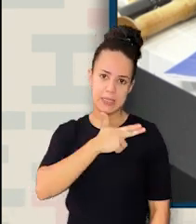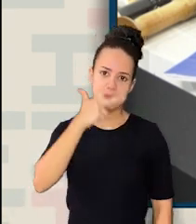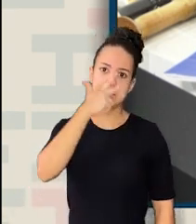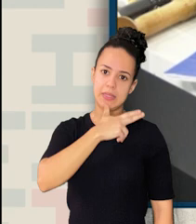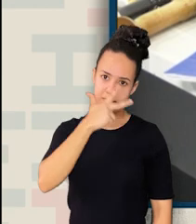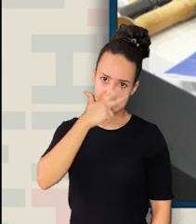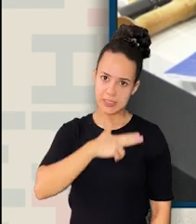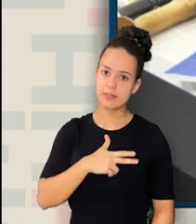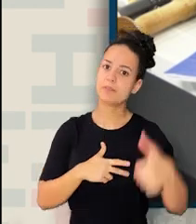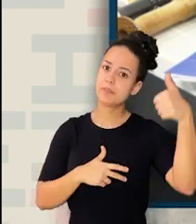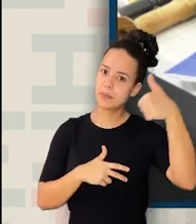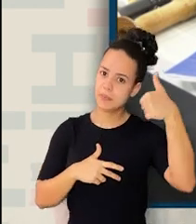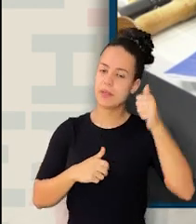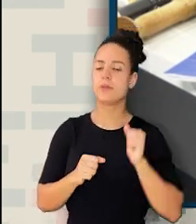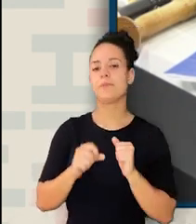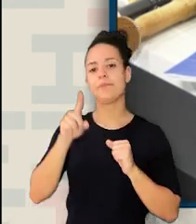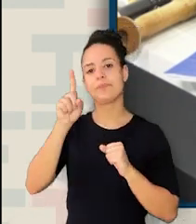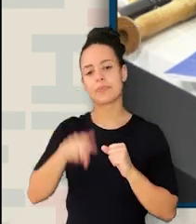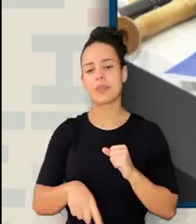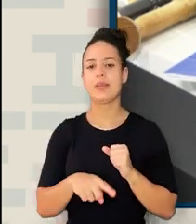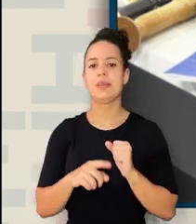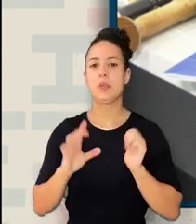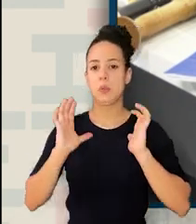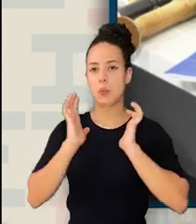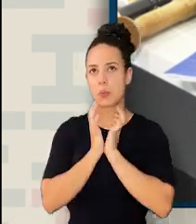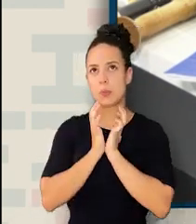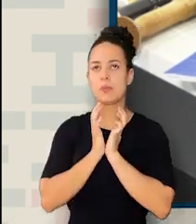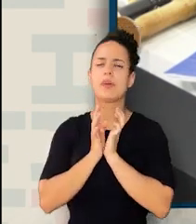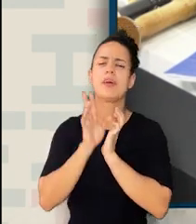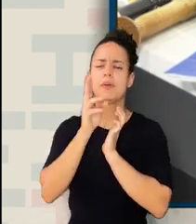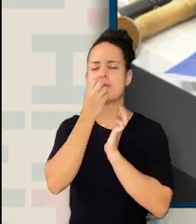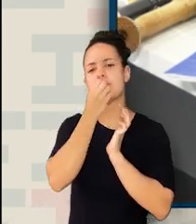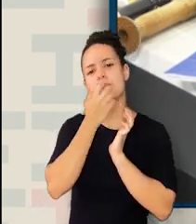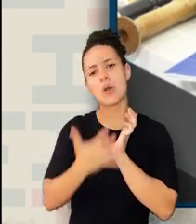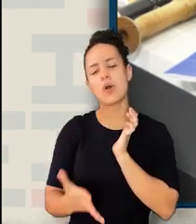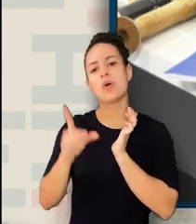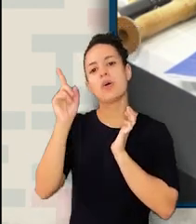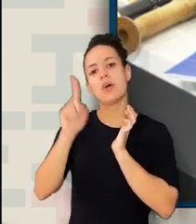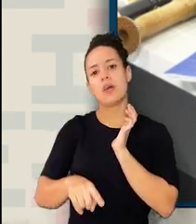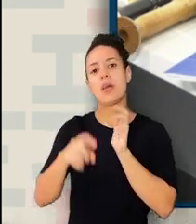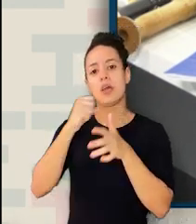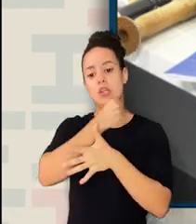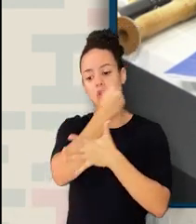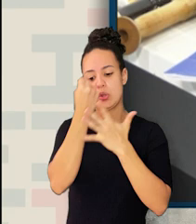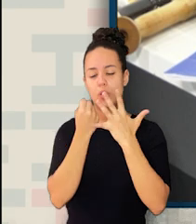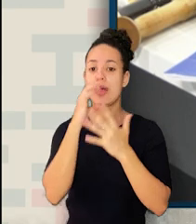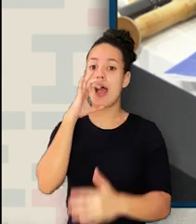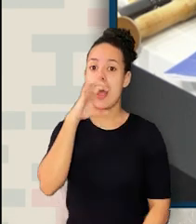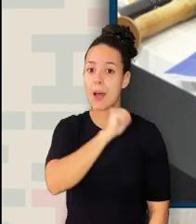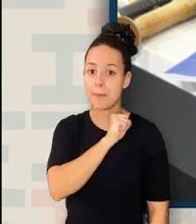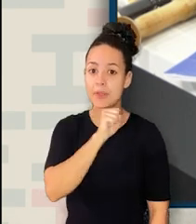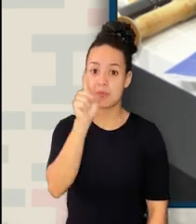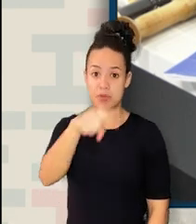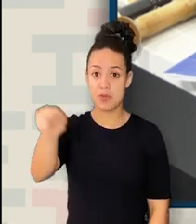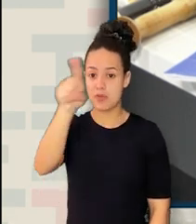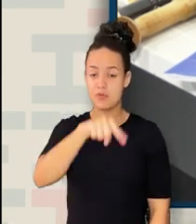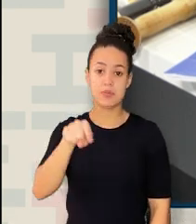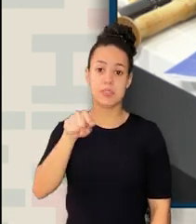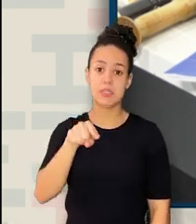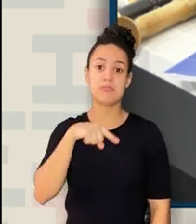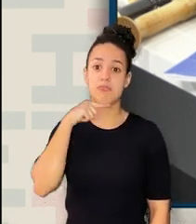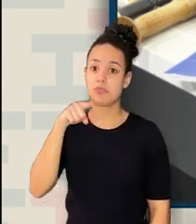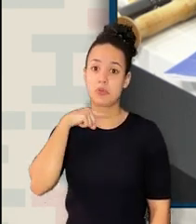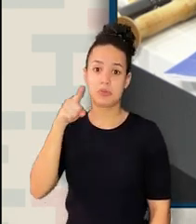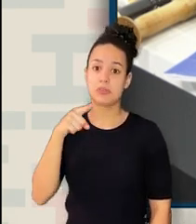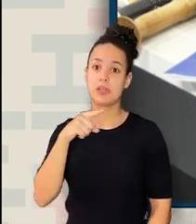tá? Uma sequência isso funciona muito bem para notas rápidas, tá? Porque você não vai conseguir emitir um